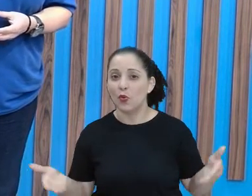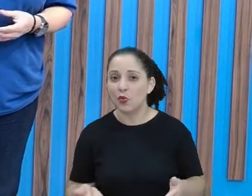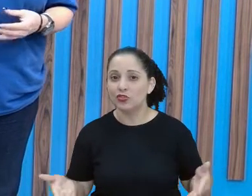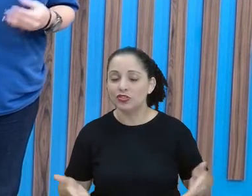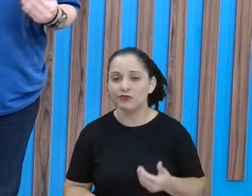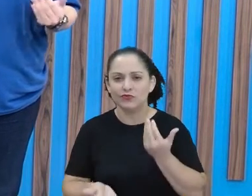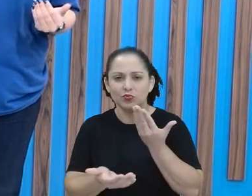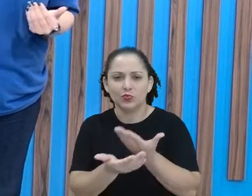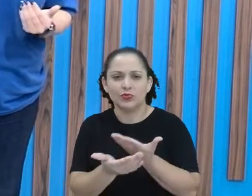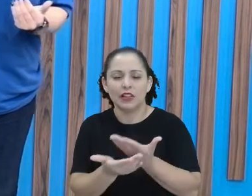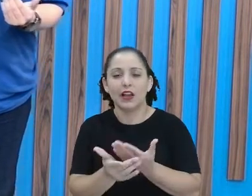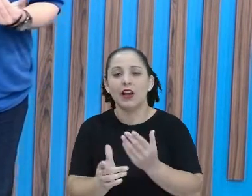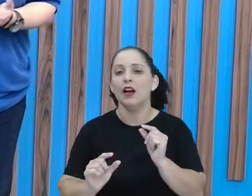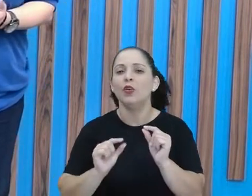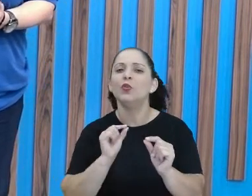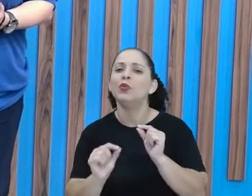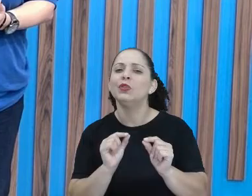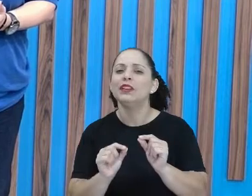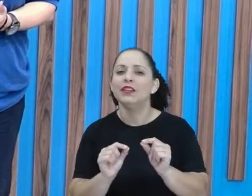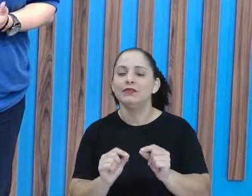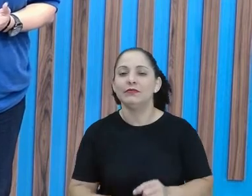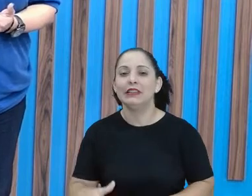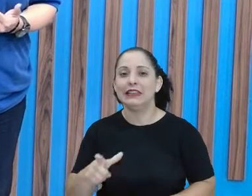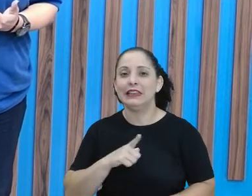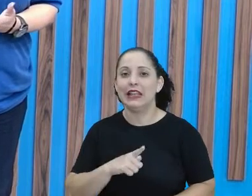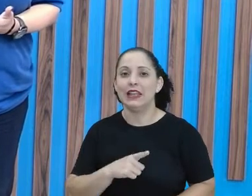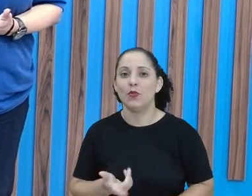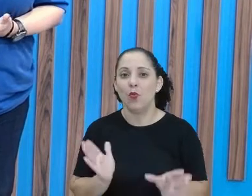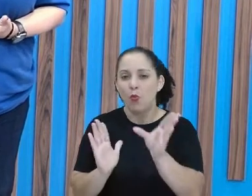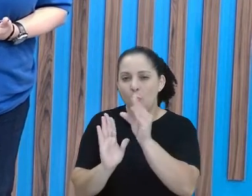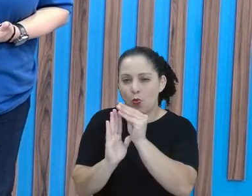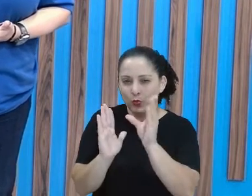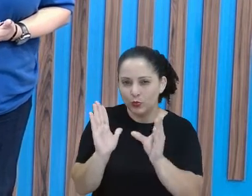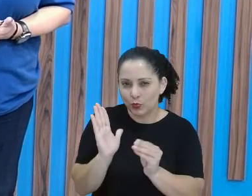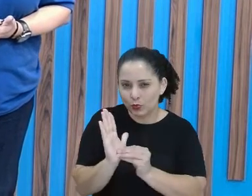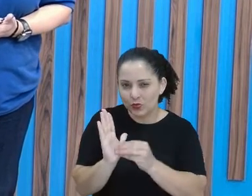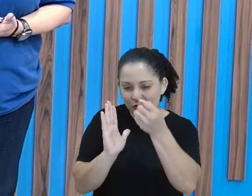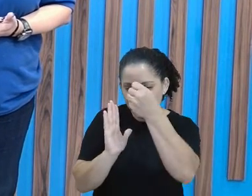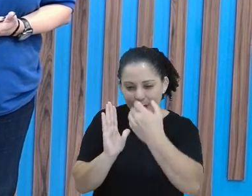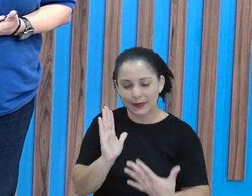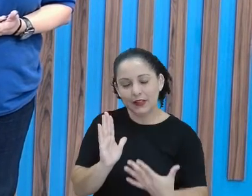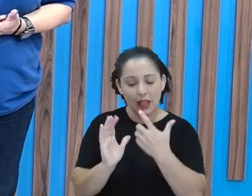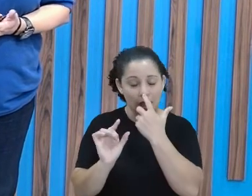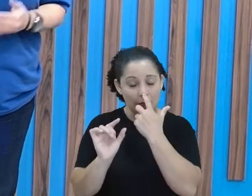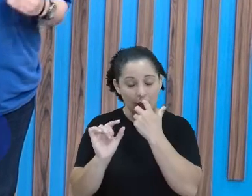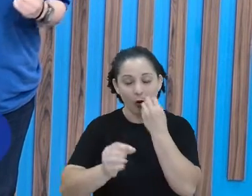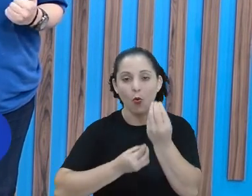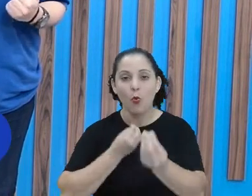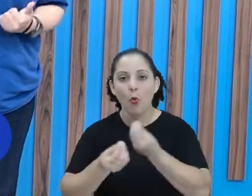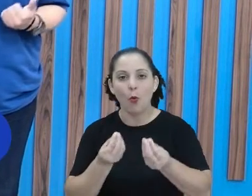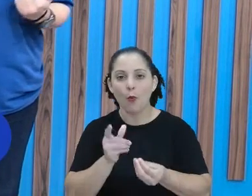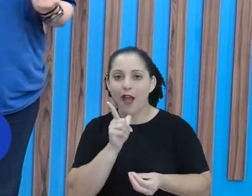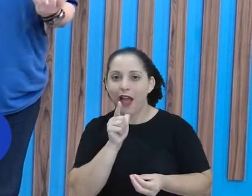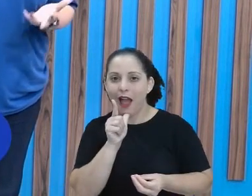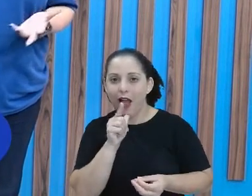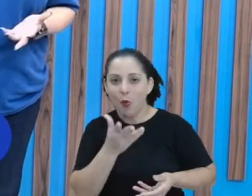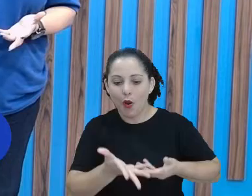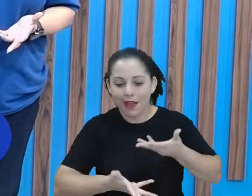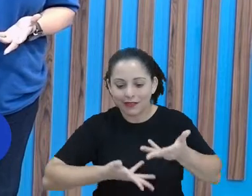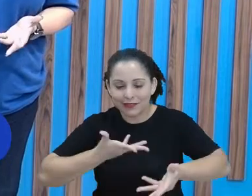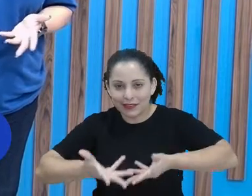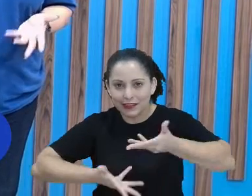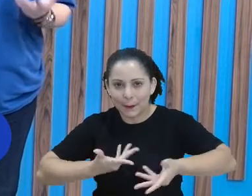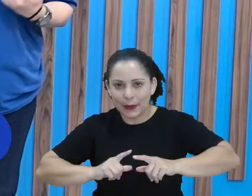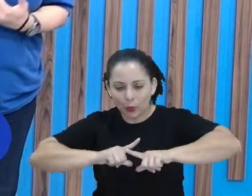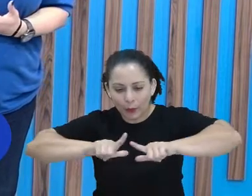vai ver uma outra parte do tratamento da água, tá certo? Que são as